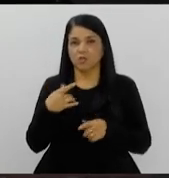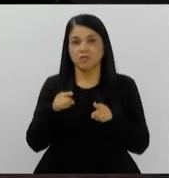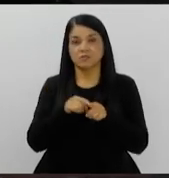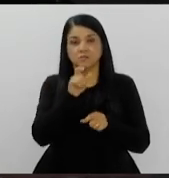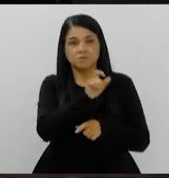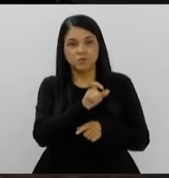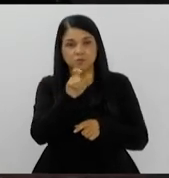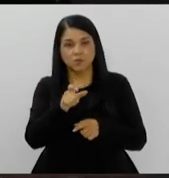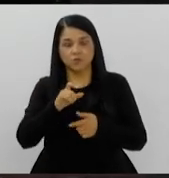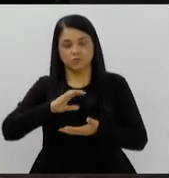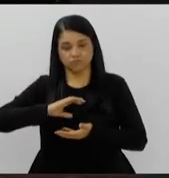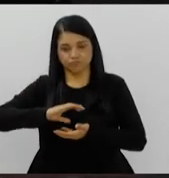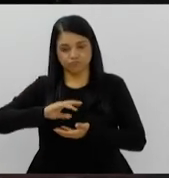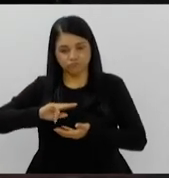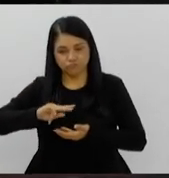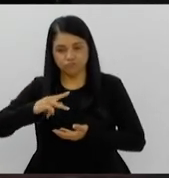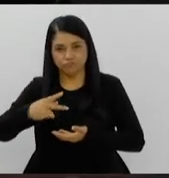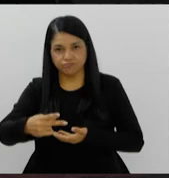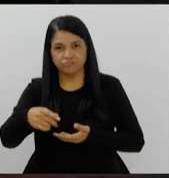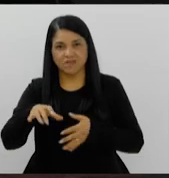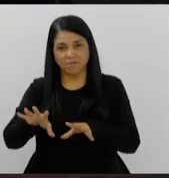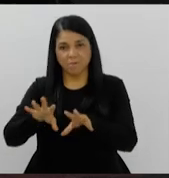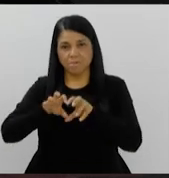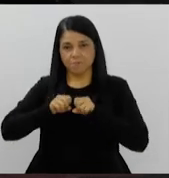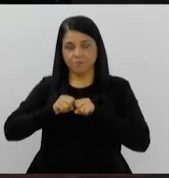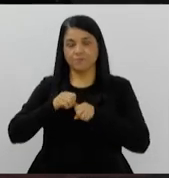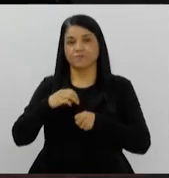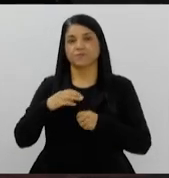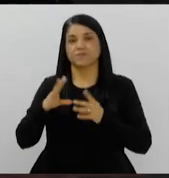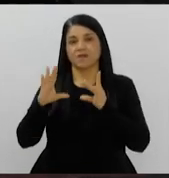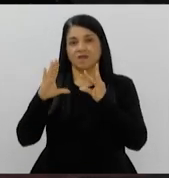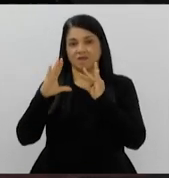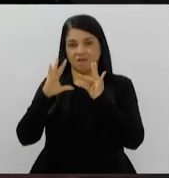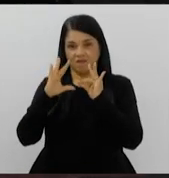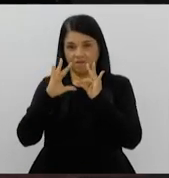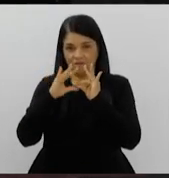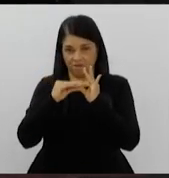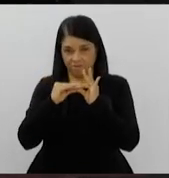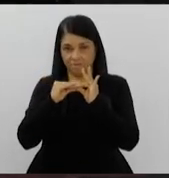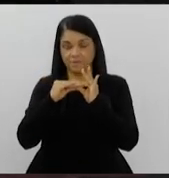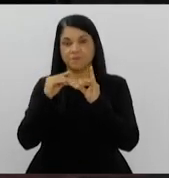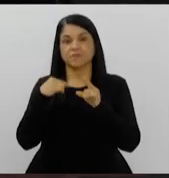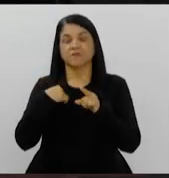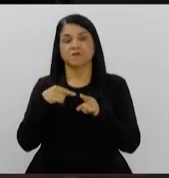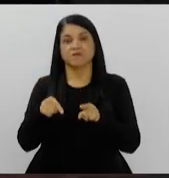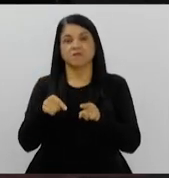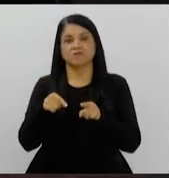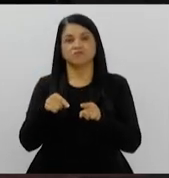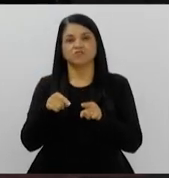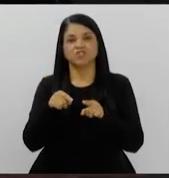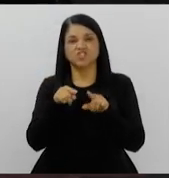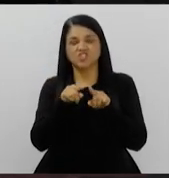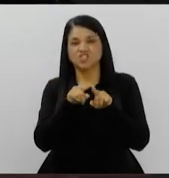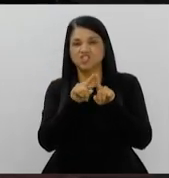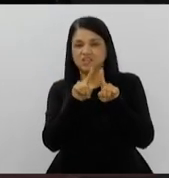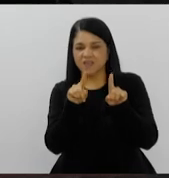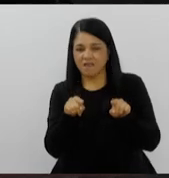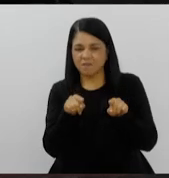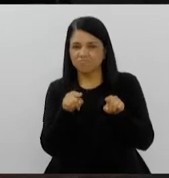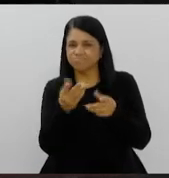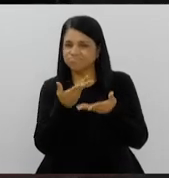a maculação do maior sistema de transplantes da saúde pública do mundo, que já